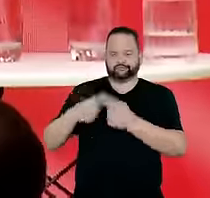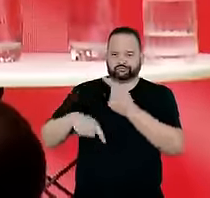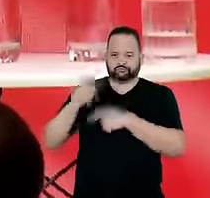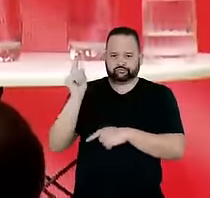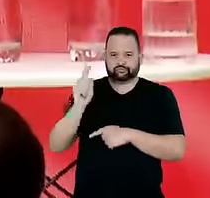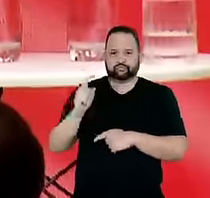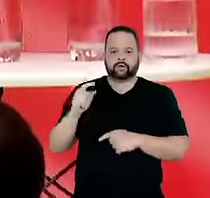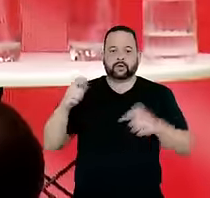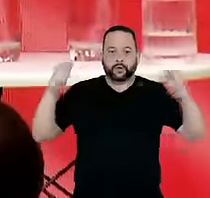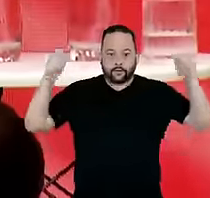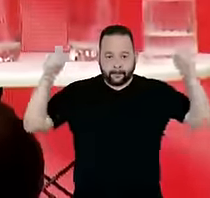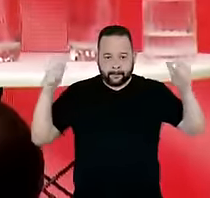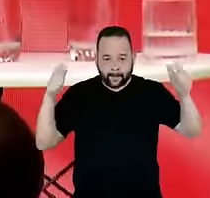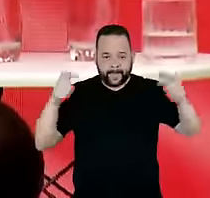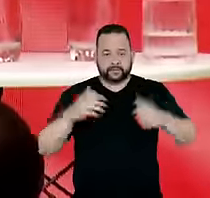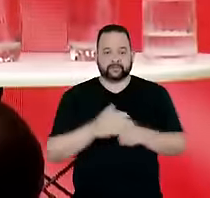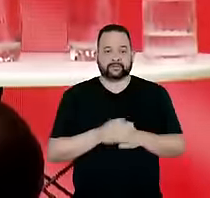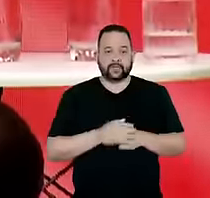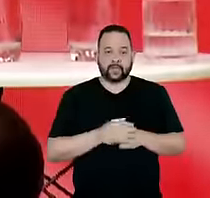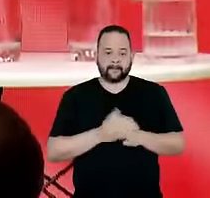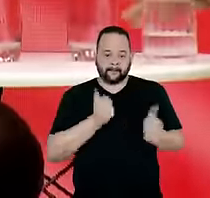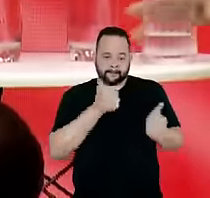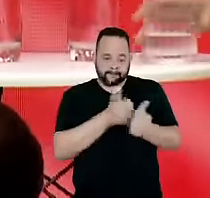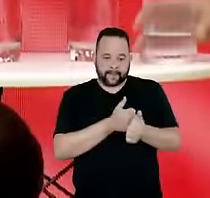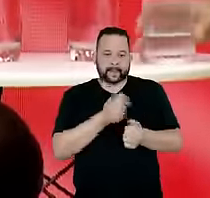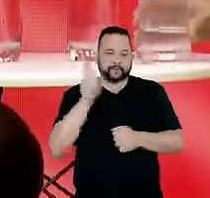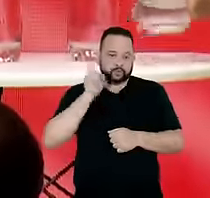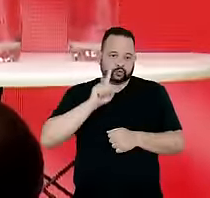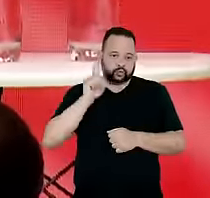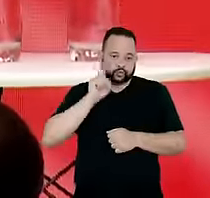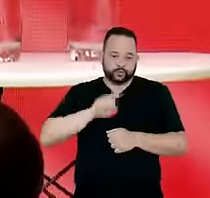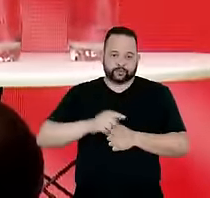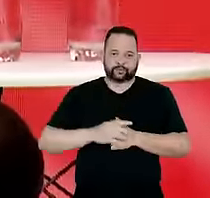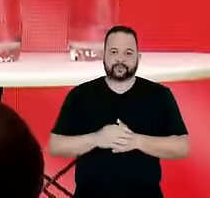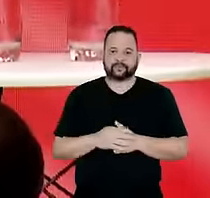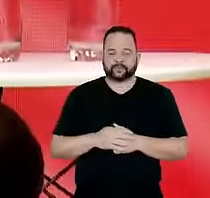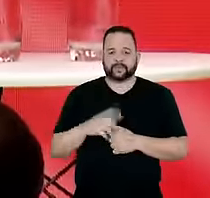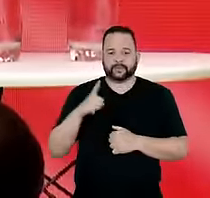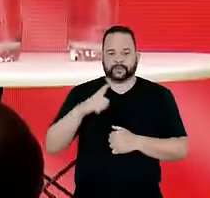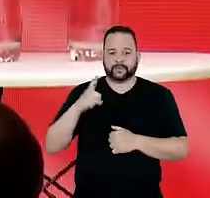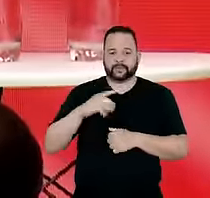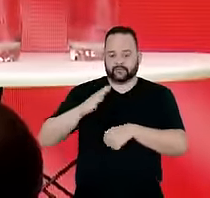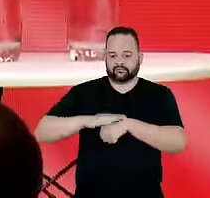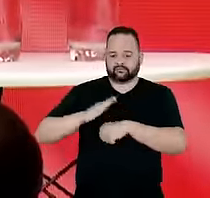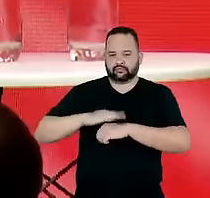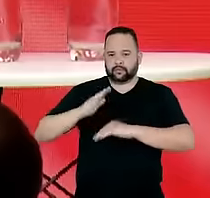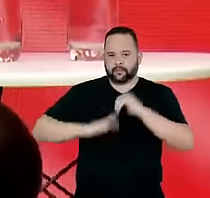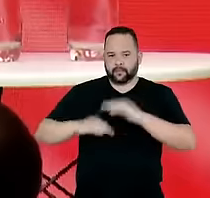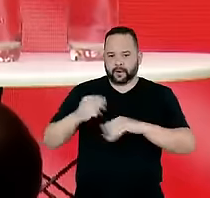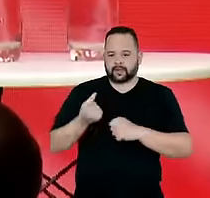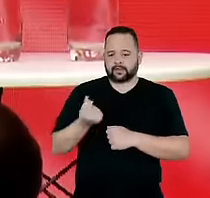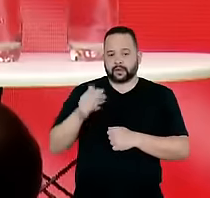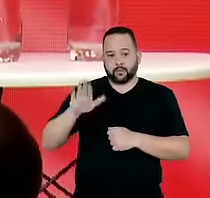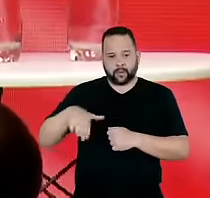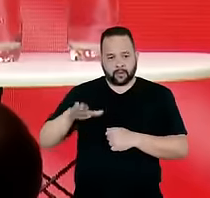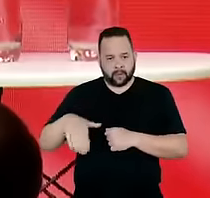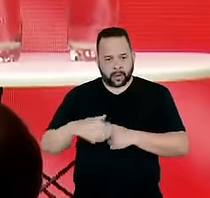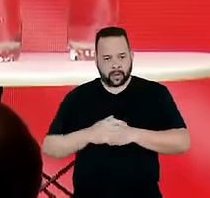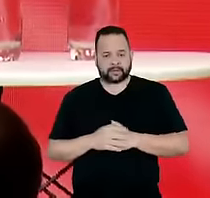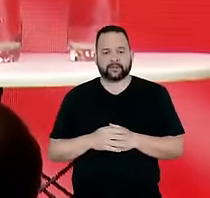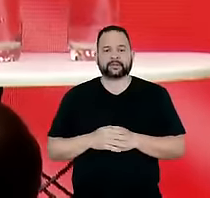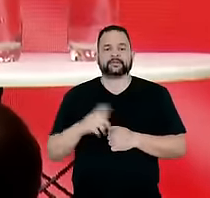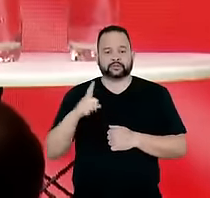com os Estados Unidos ele produz ainda com mão deobra barata a gente tem visto aí uma entrada de Capital no México bastante